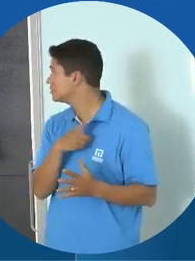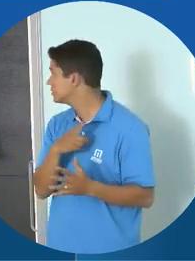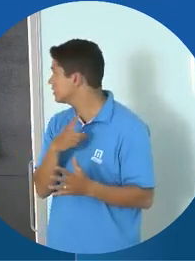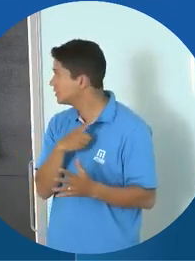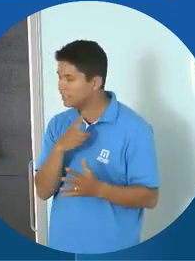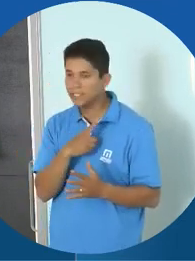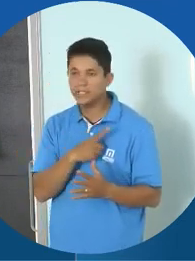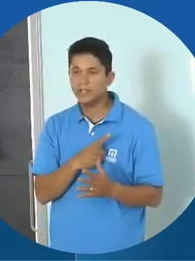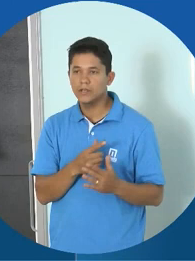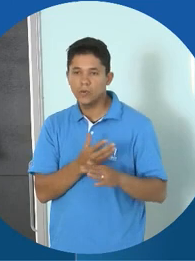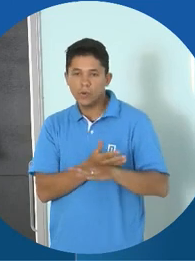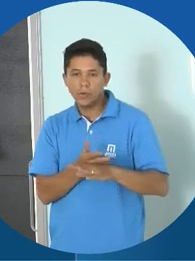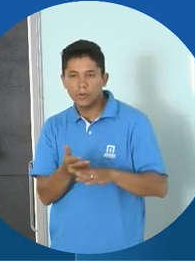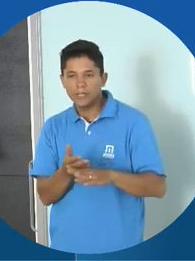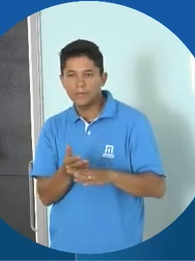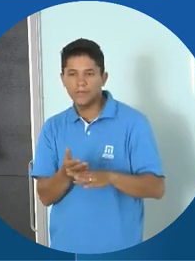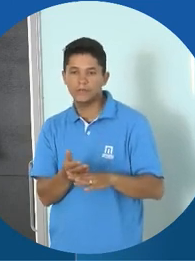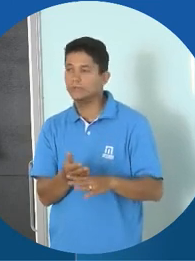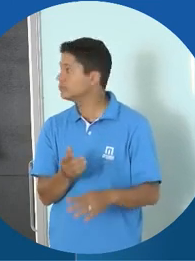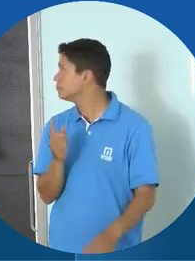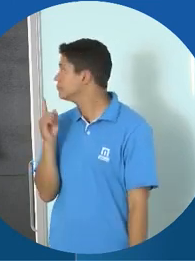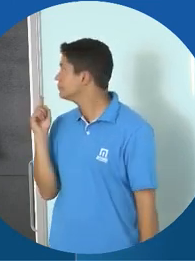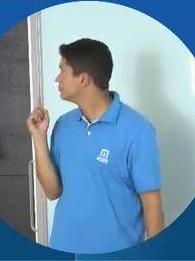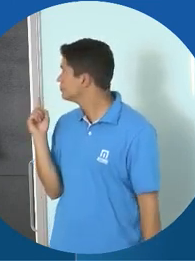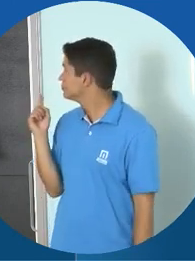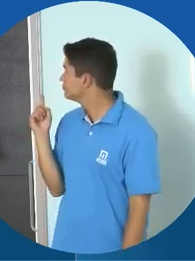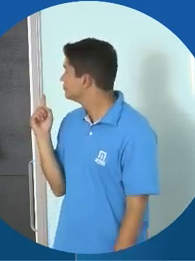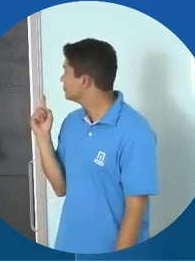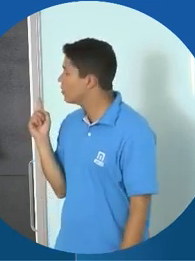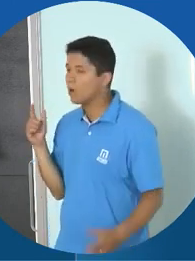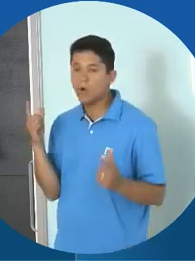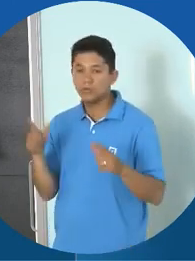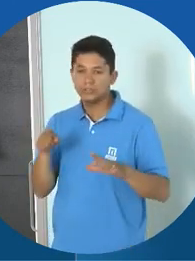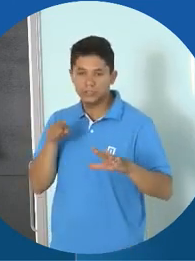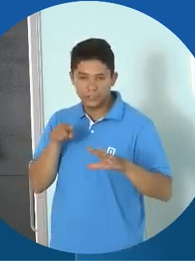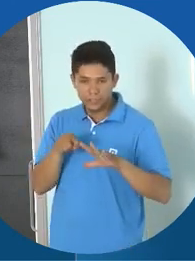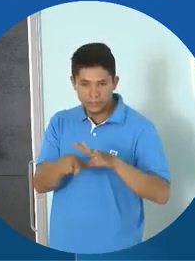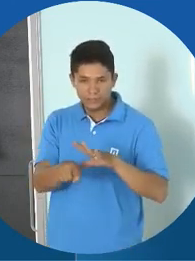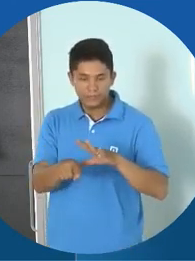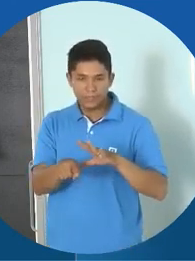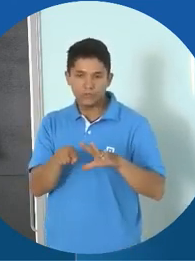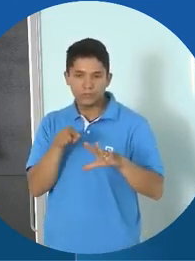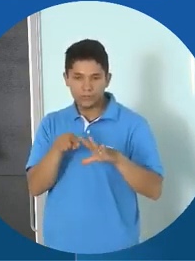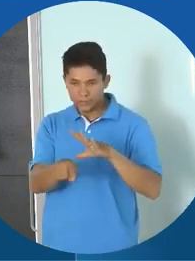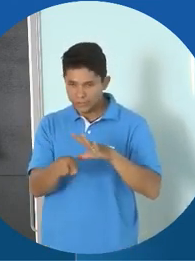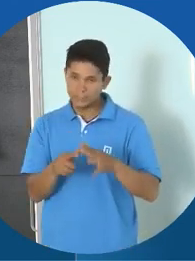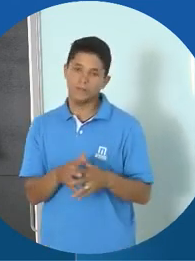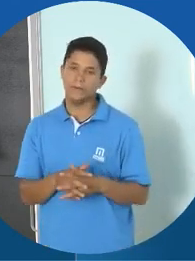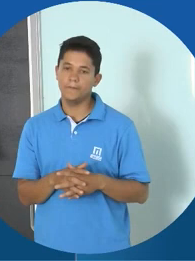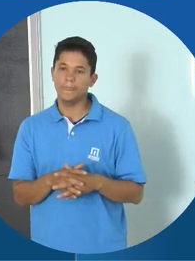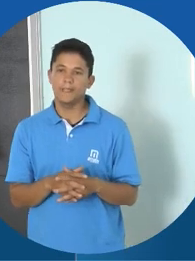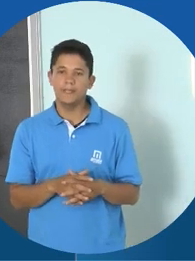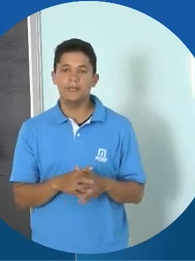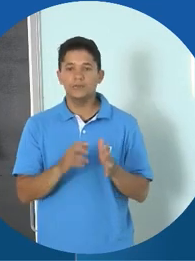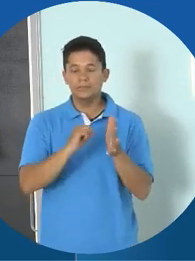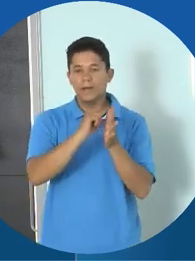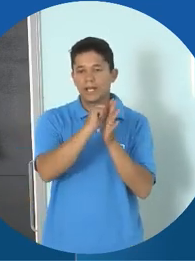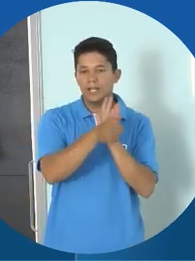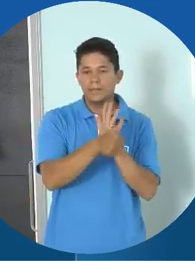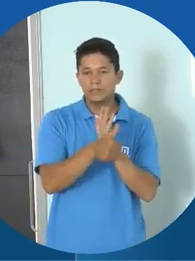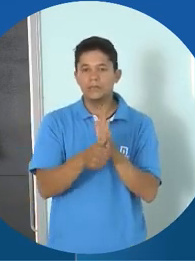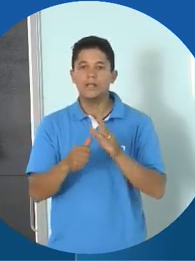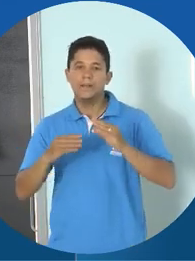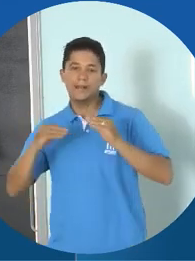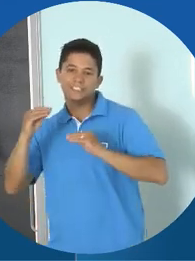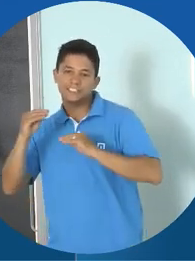esse comportamento das esferas aqui, dos pontos de injeção, com os mesmos parâmetros aqui de tensão,